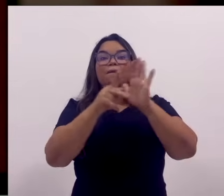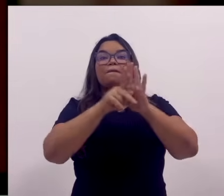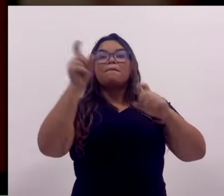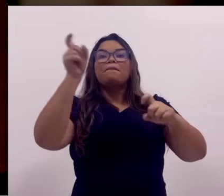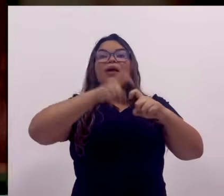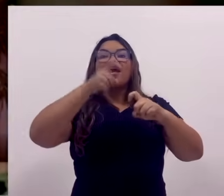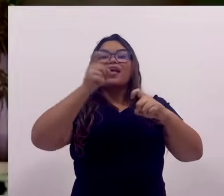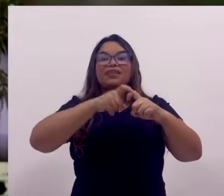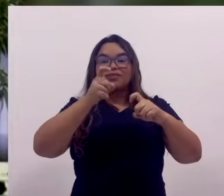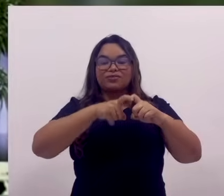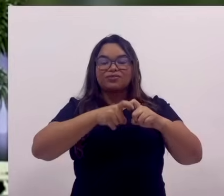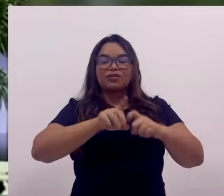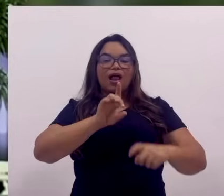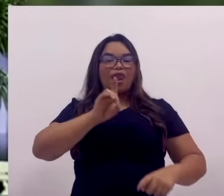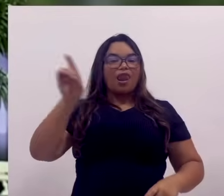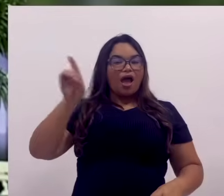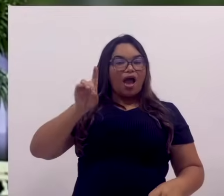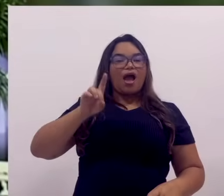gumes.